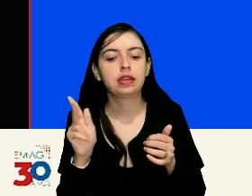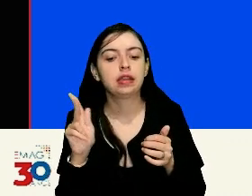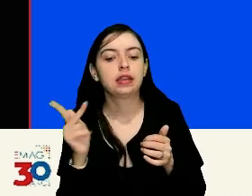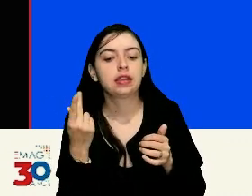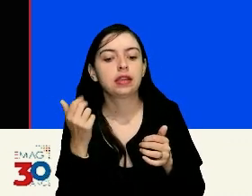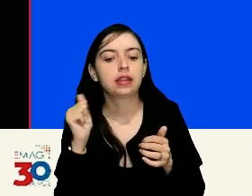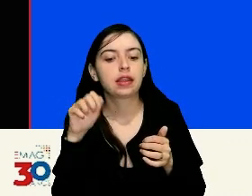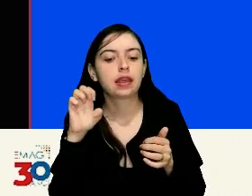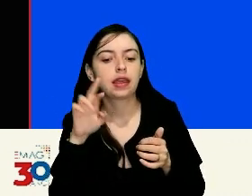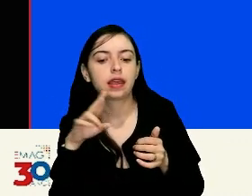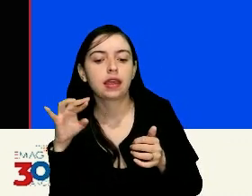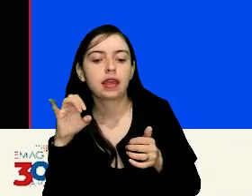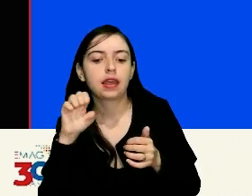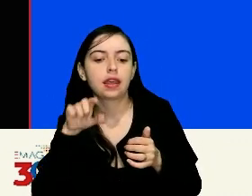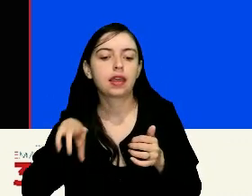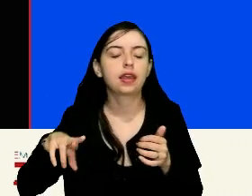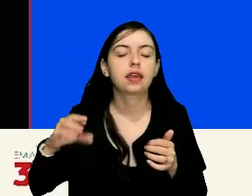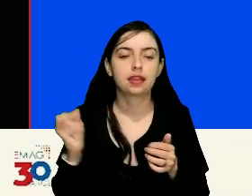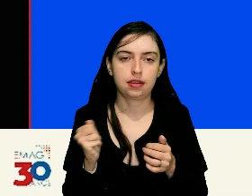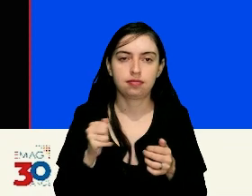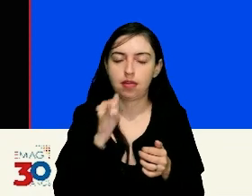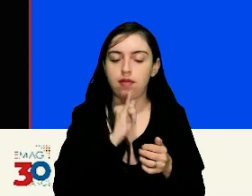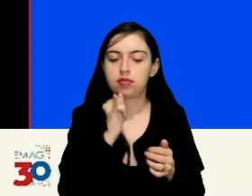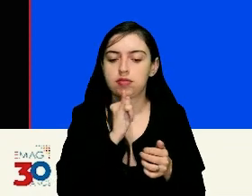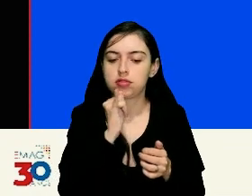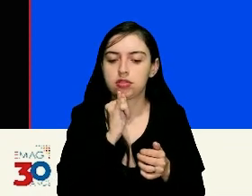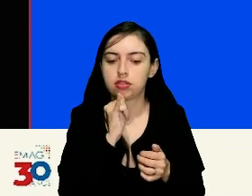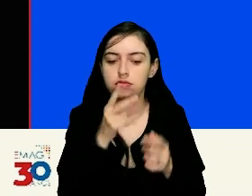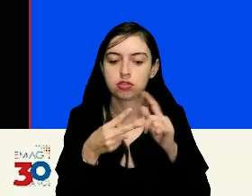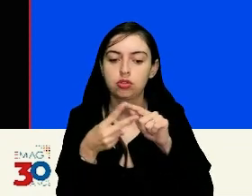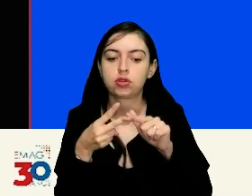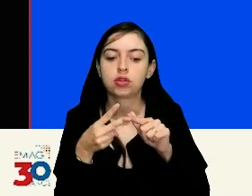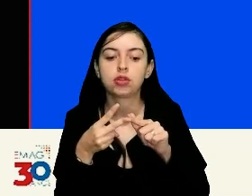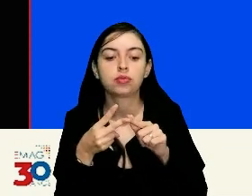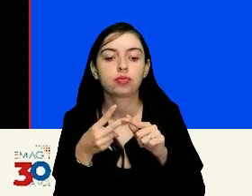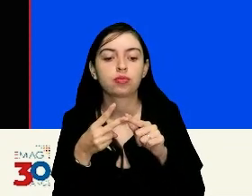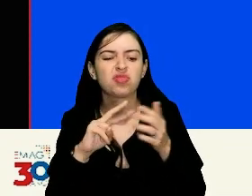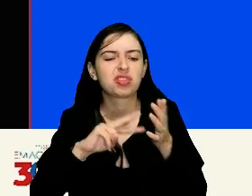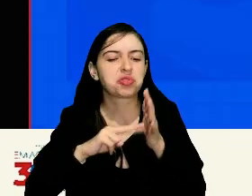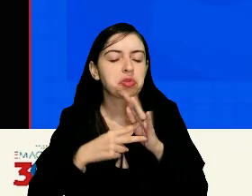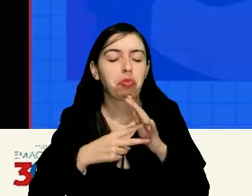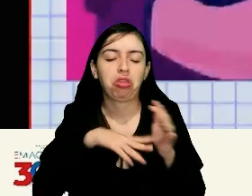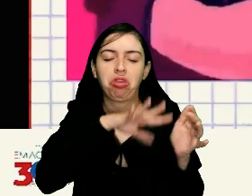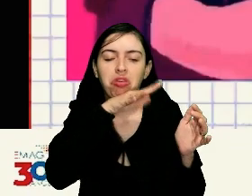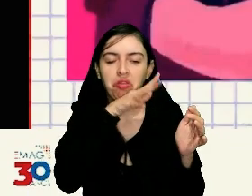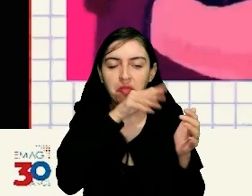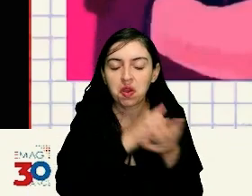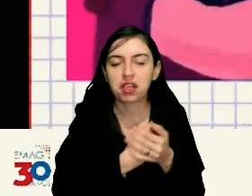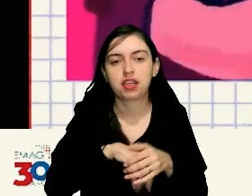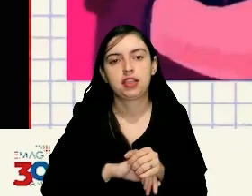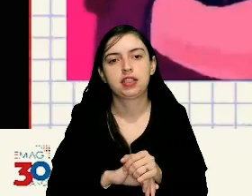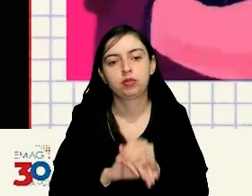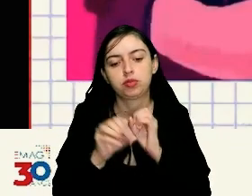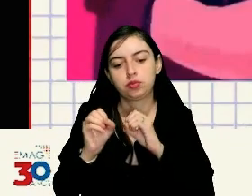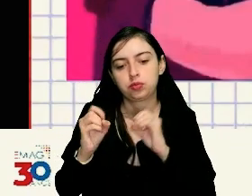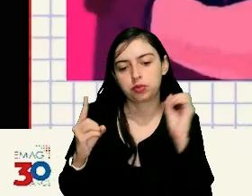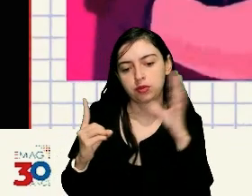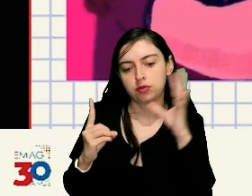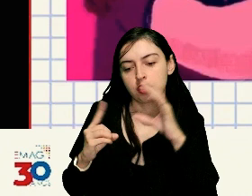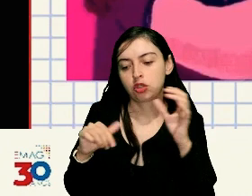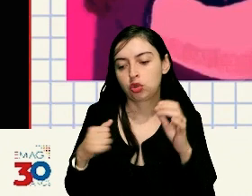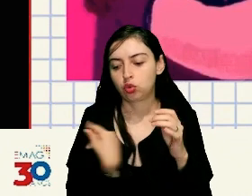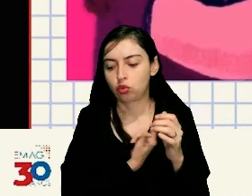pode errar, que não pode demonstrar fraqueza, são dois tipos de estereótipos muito negativos que podem influenciar a nossa parentalidade. E uma outra